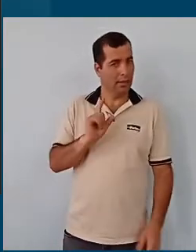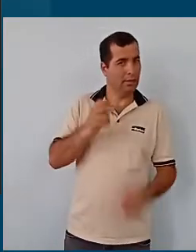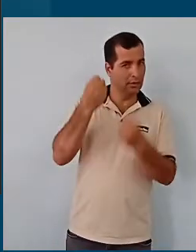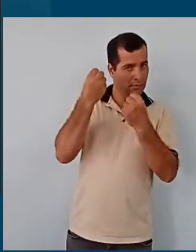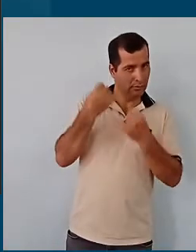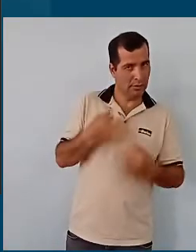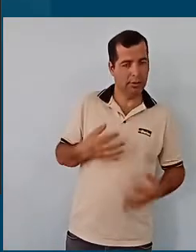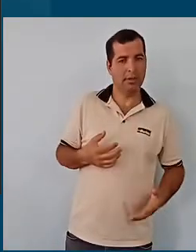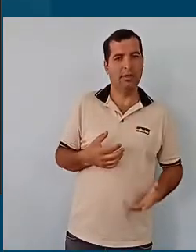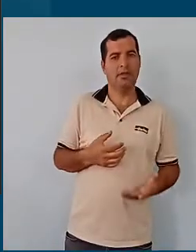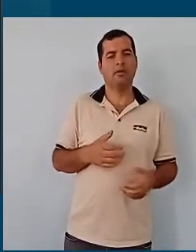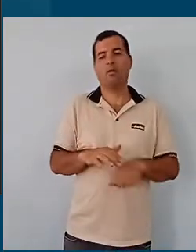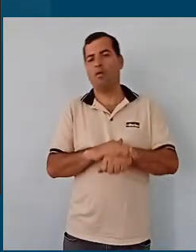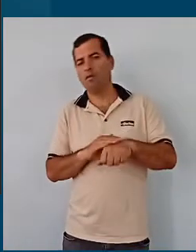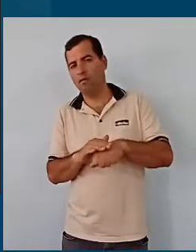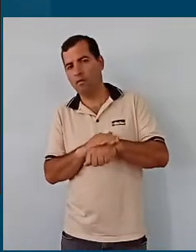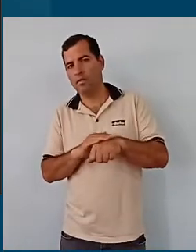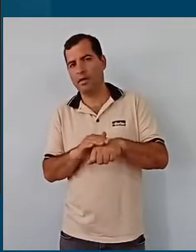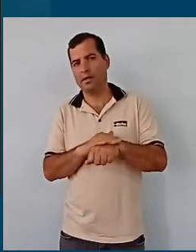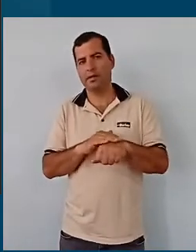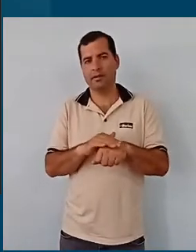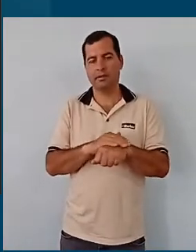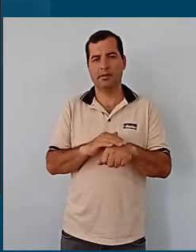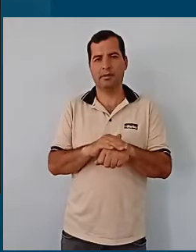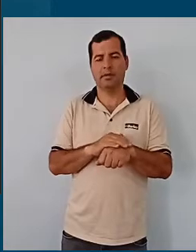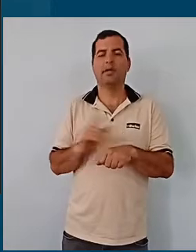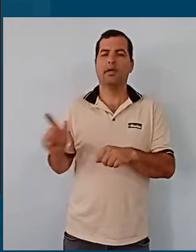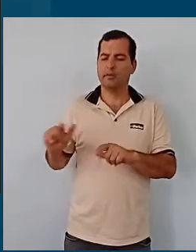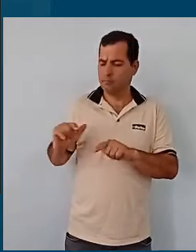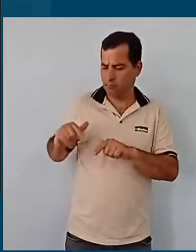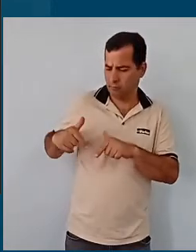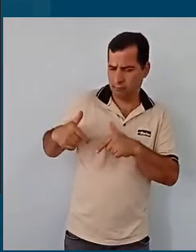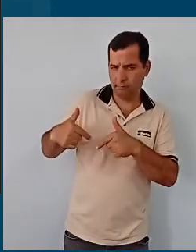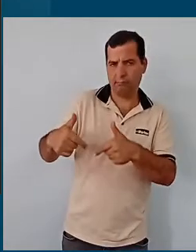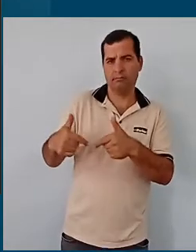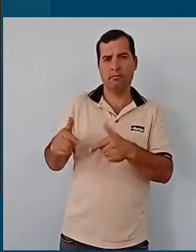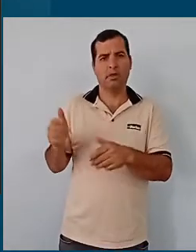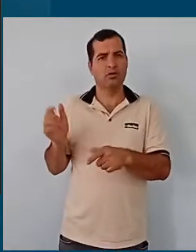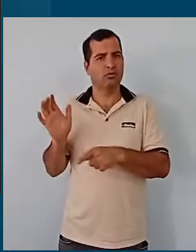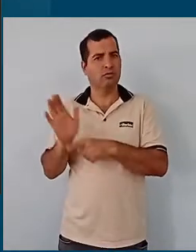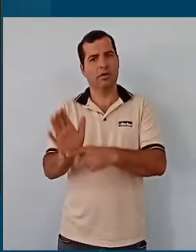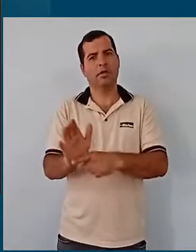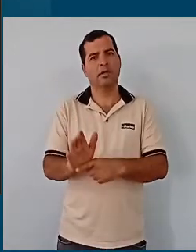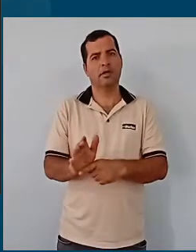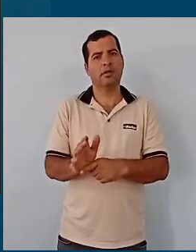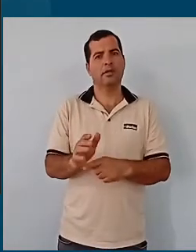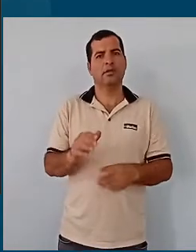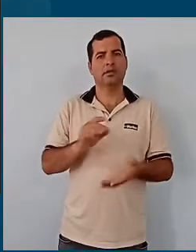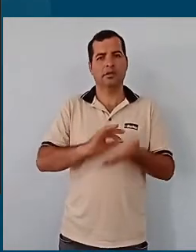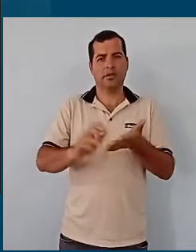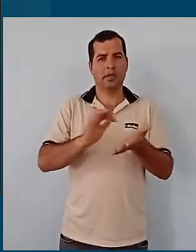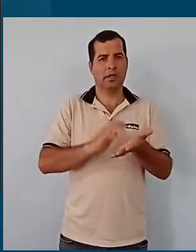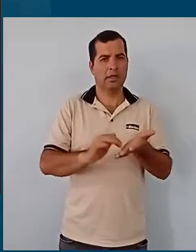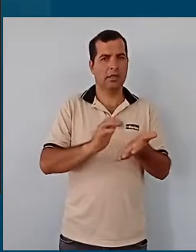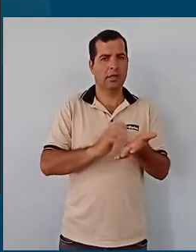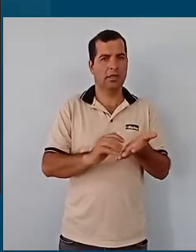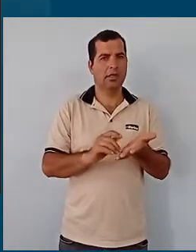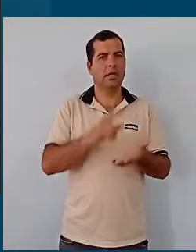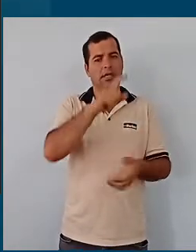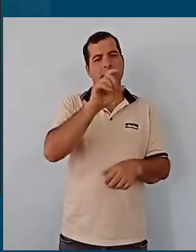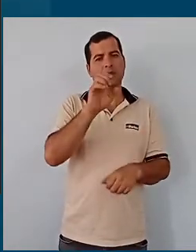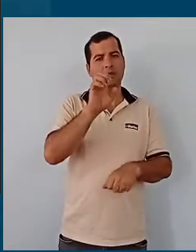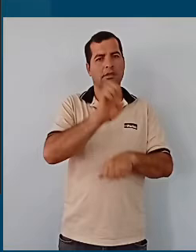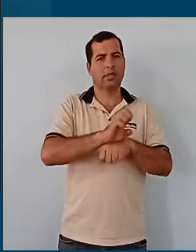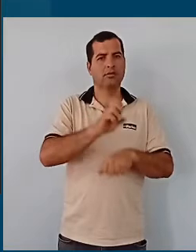nossa conversa no ar, tem atuado atualmente em colaboração com a Secretaria Municipal de Educação do município de São